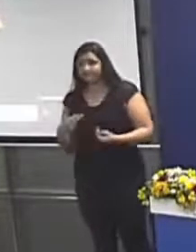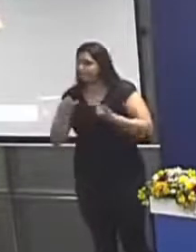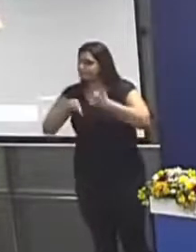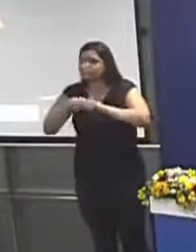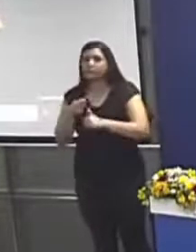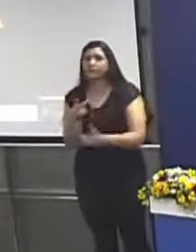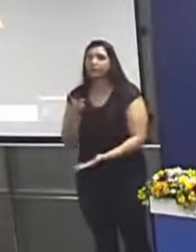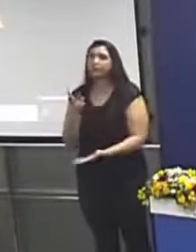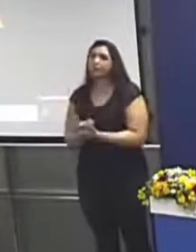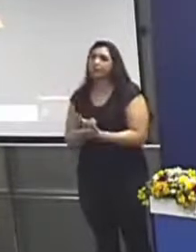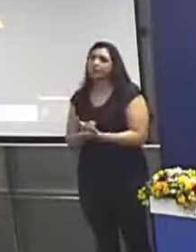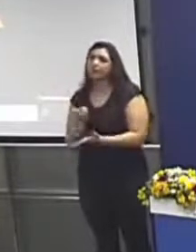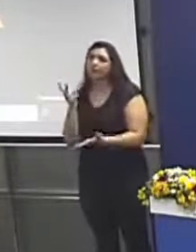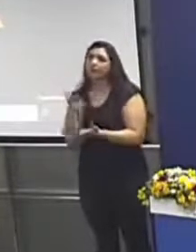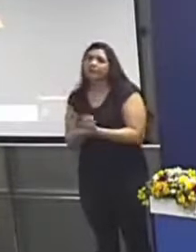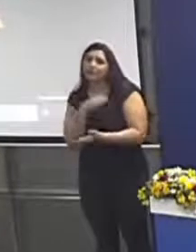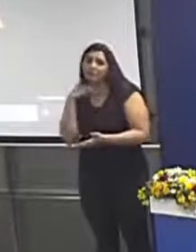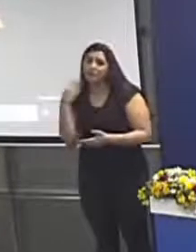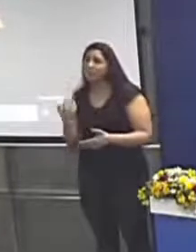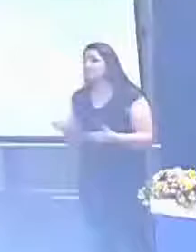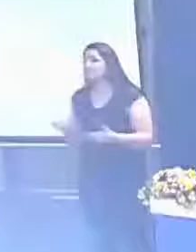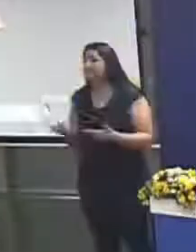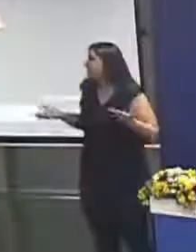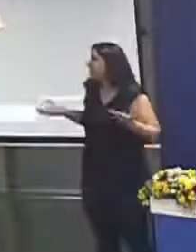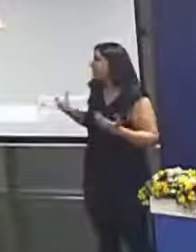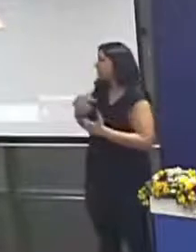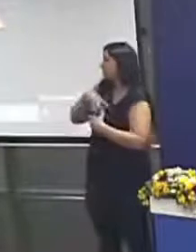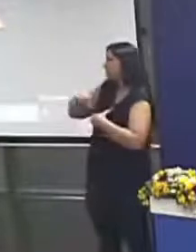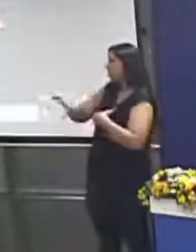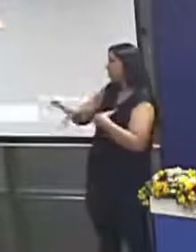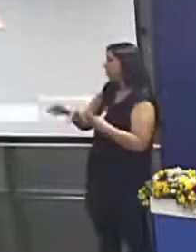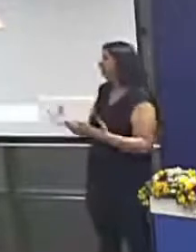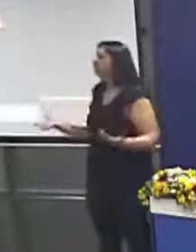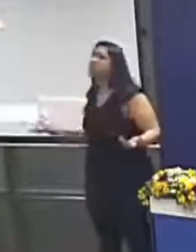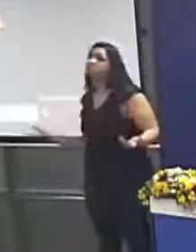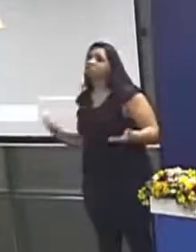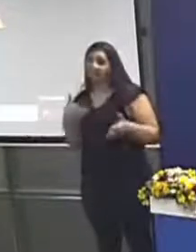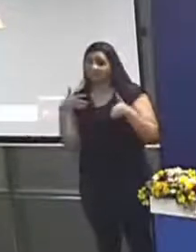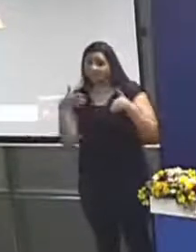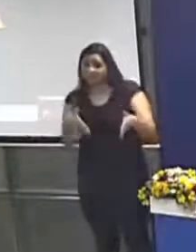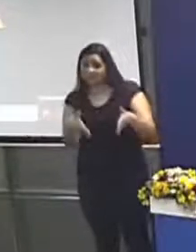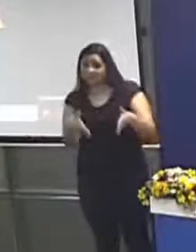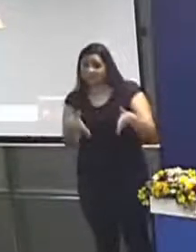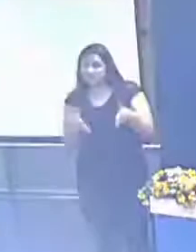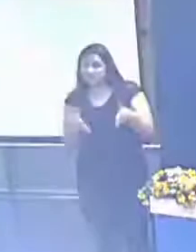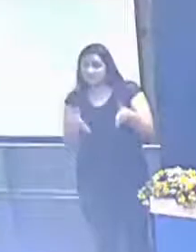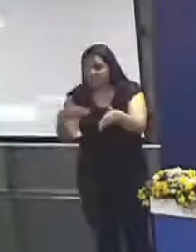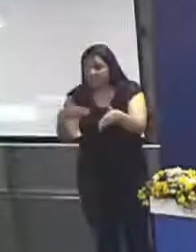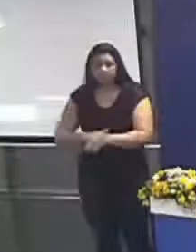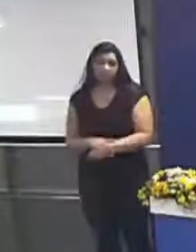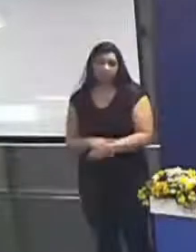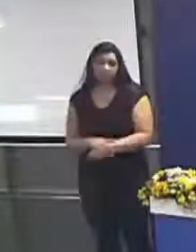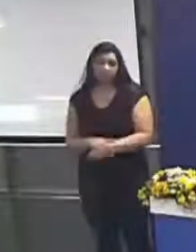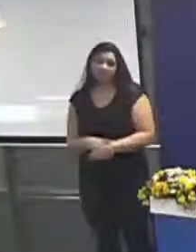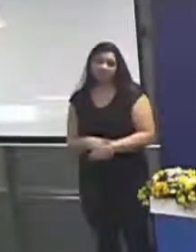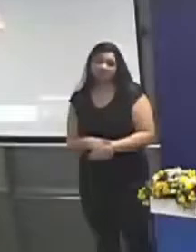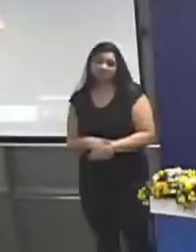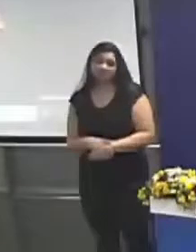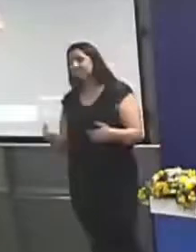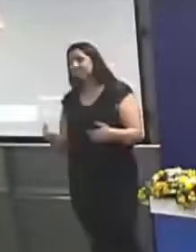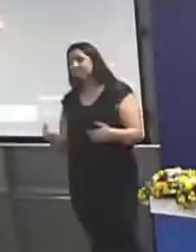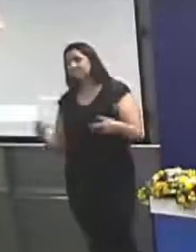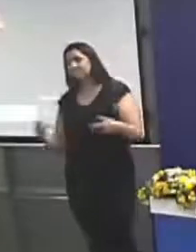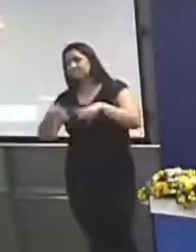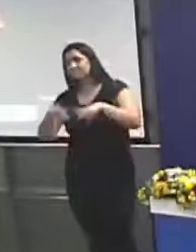argumento. Vai morrer gente, e daí? Só lamento. Não sou coveiro, Tanto faz, se depender de mim, você